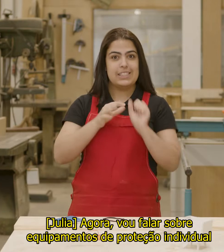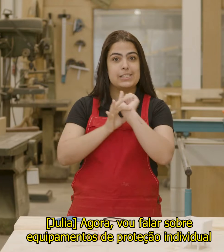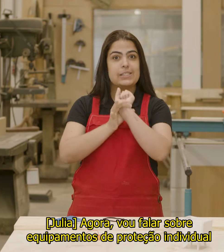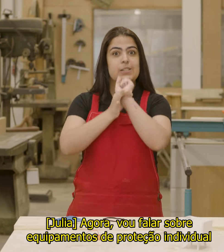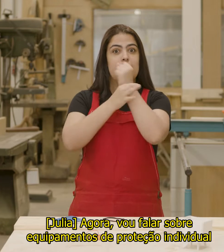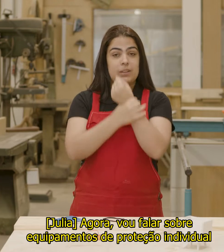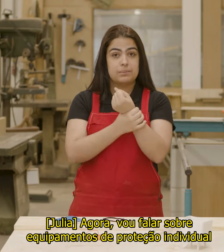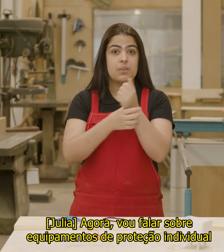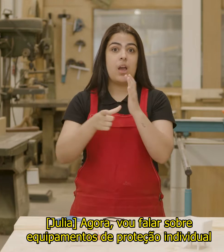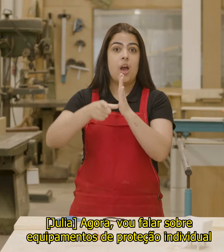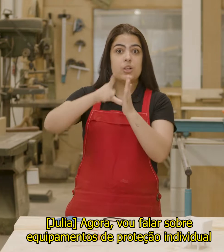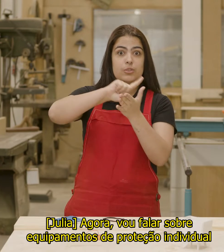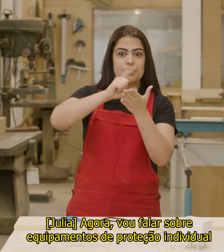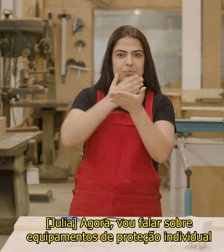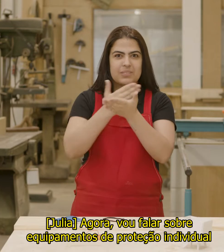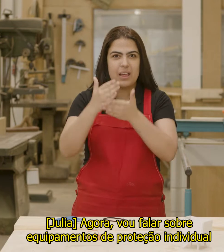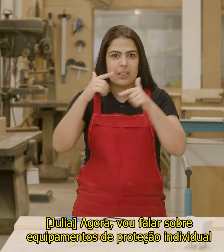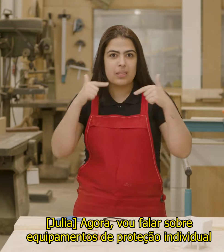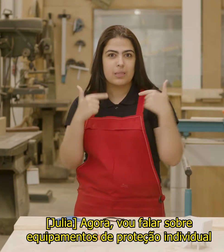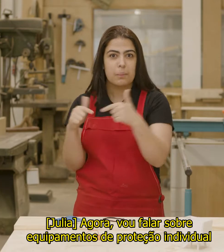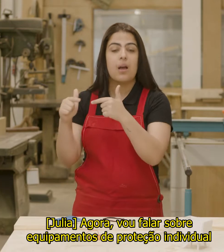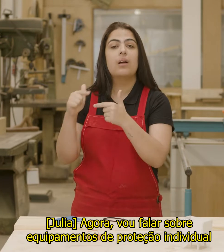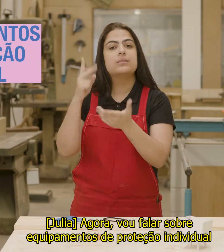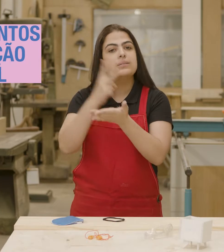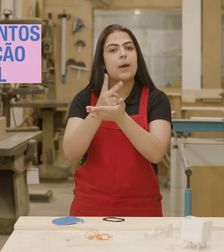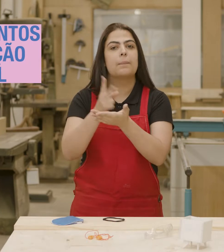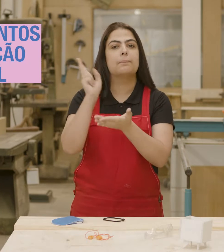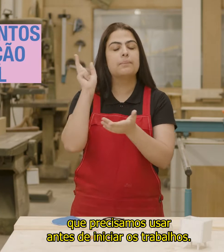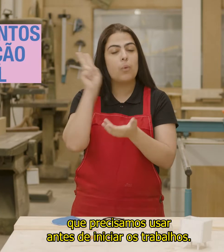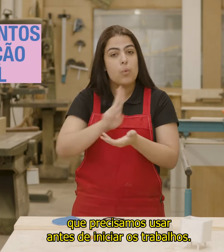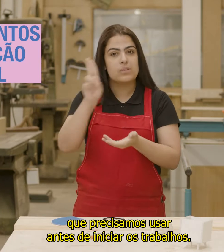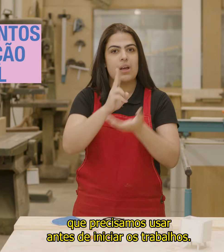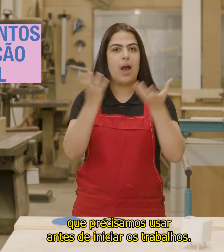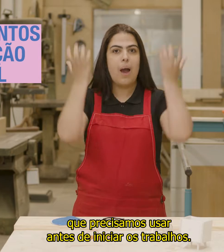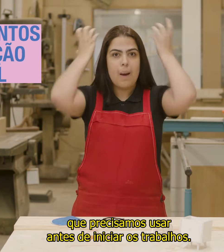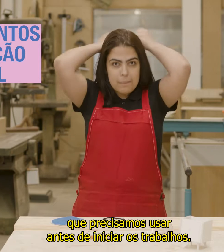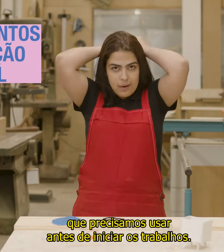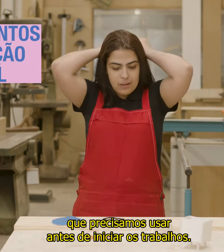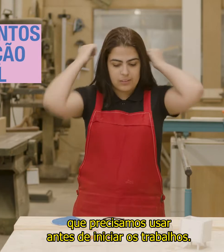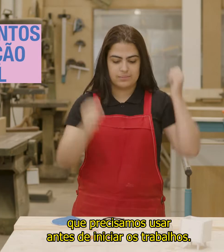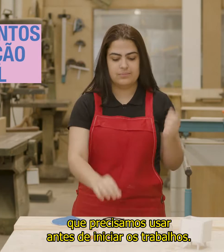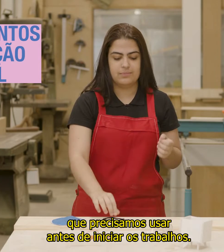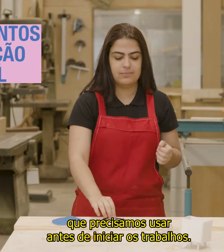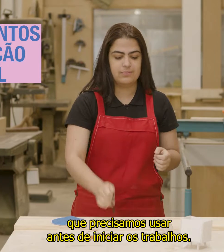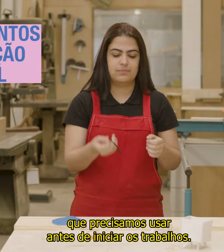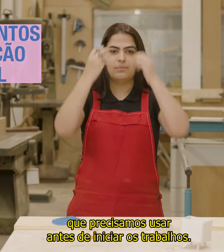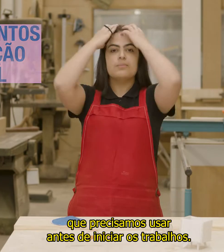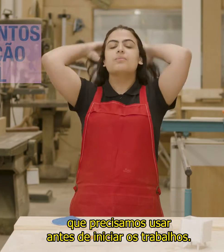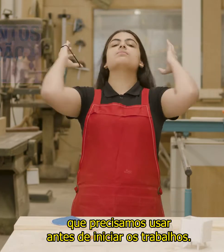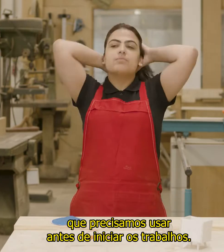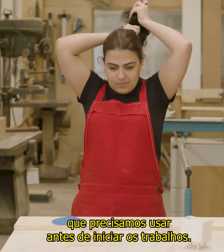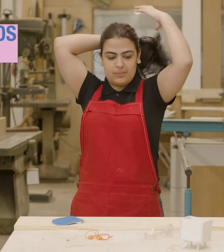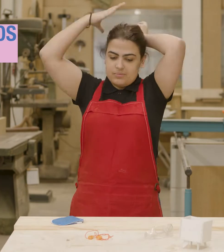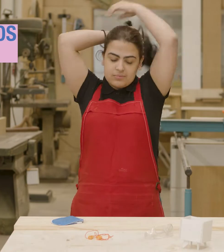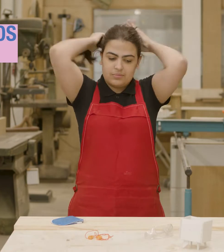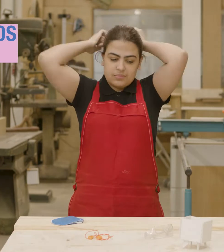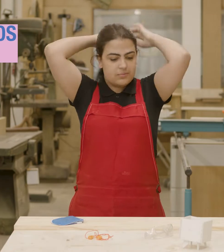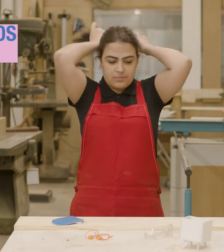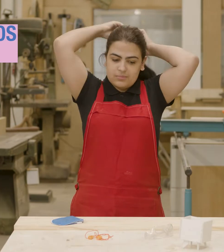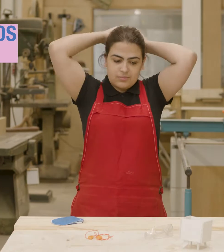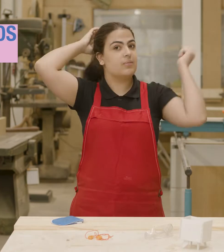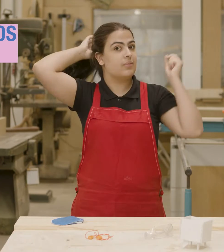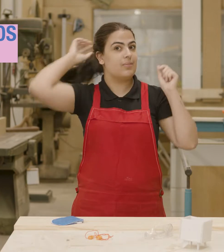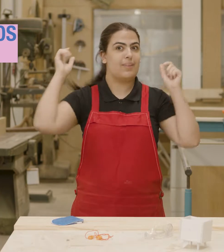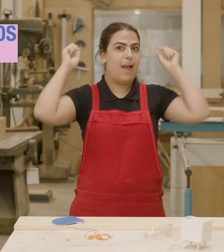Agora vou apresentar sobre equipamentos de proteção individual, que precisamos usar antes de iniciar os trabalhos.